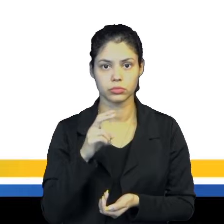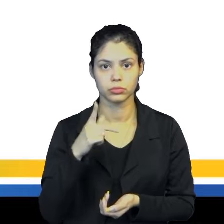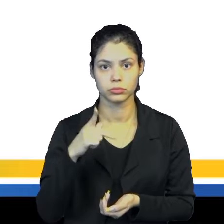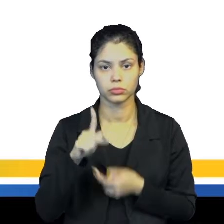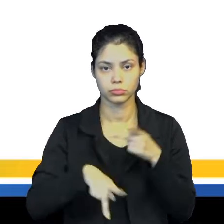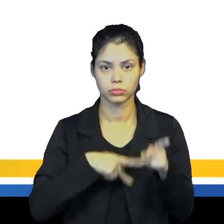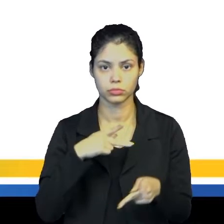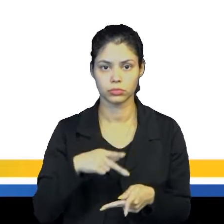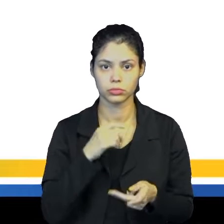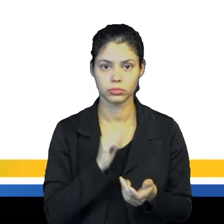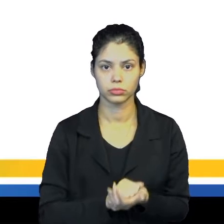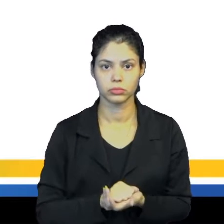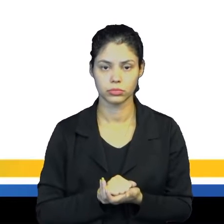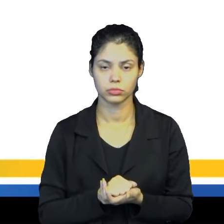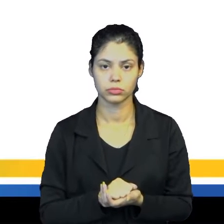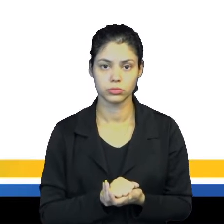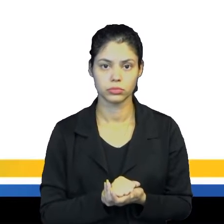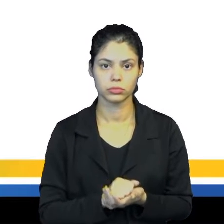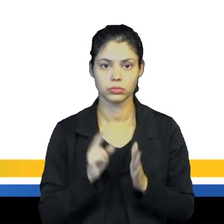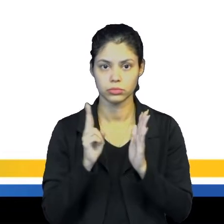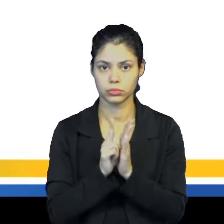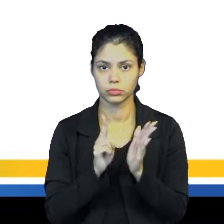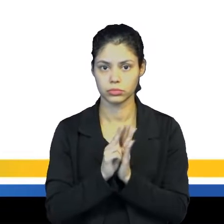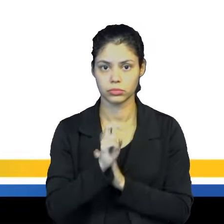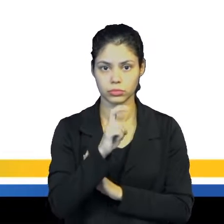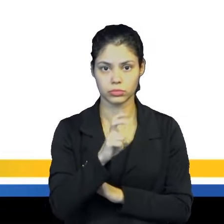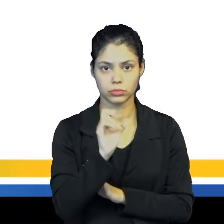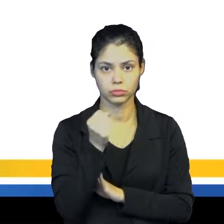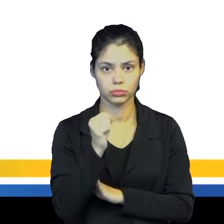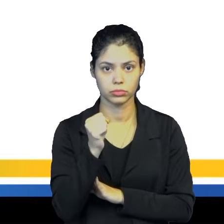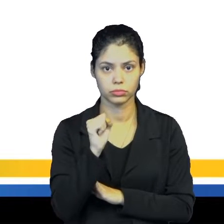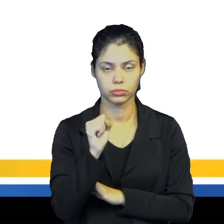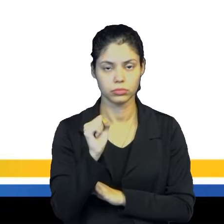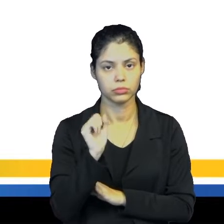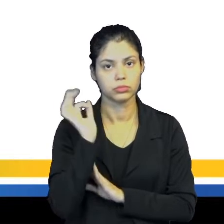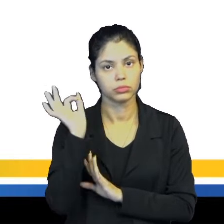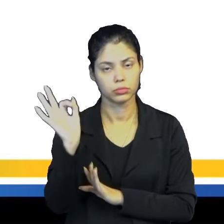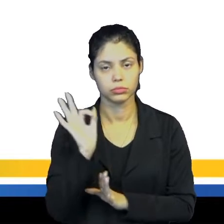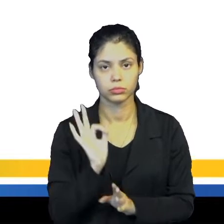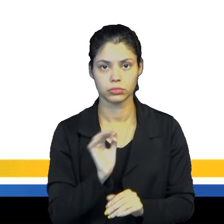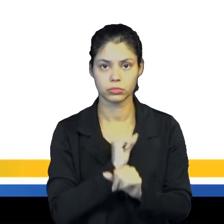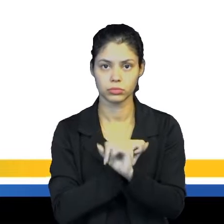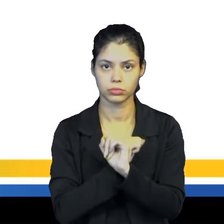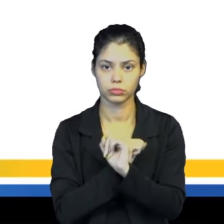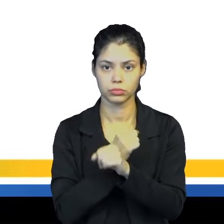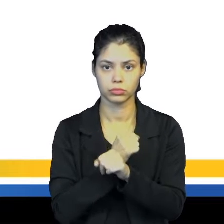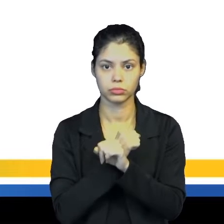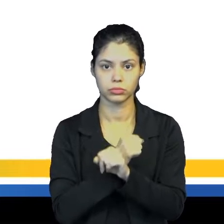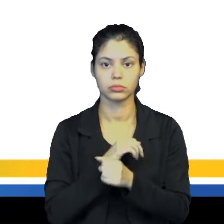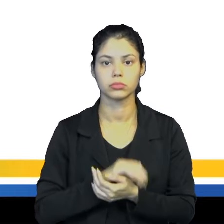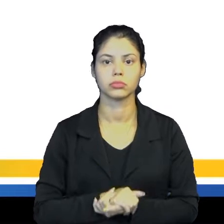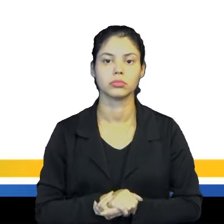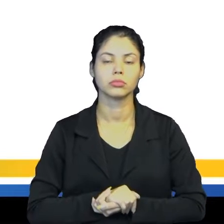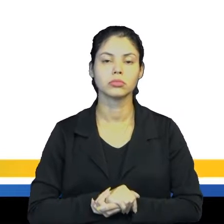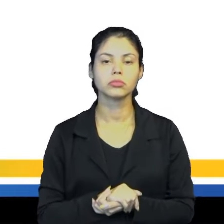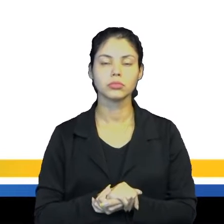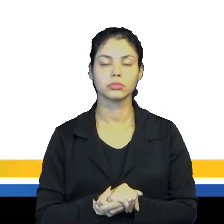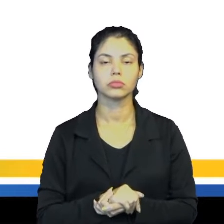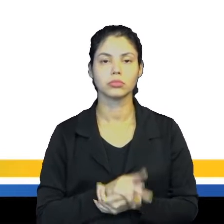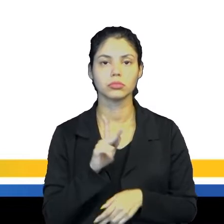27,5% da população e os índios e negros escravizados compunham aí 58% da